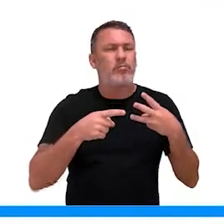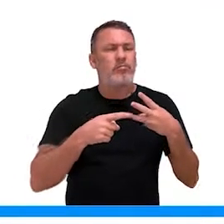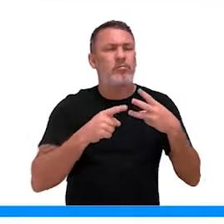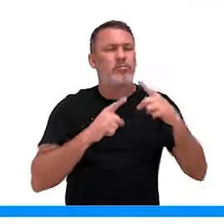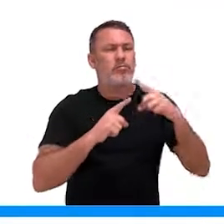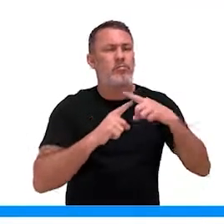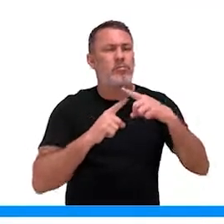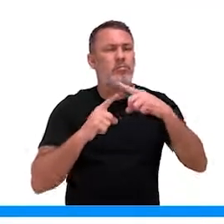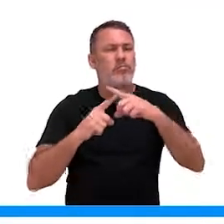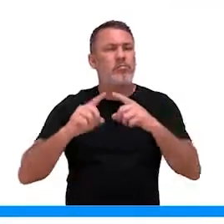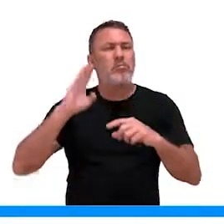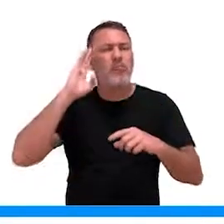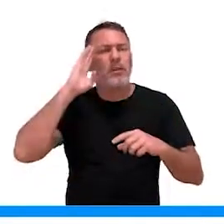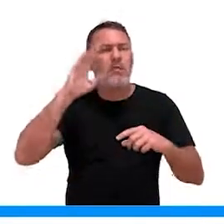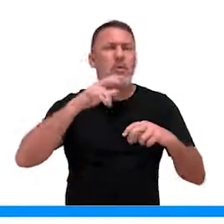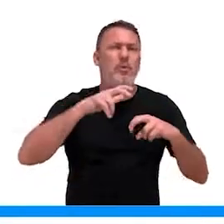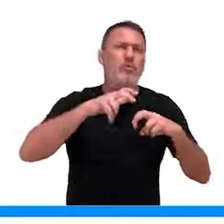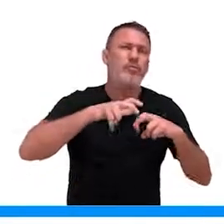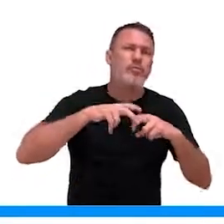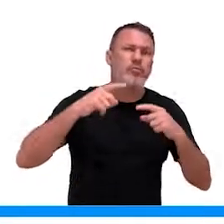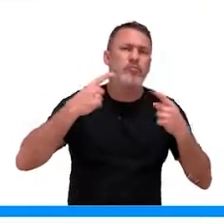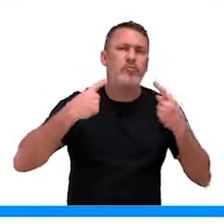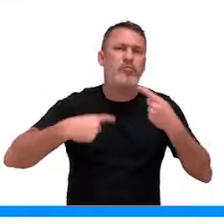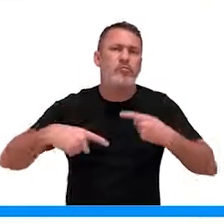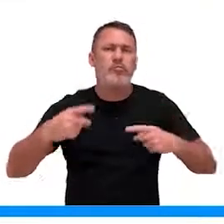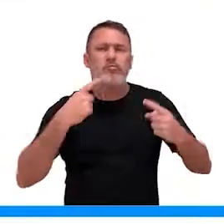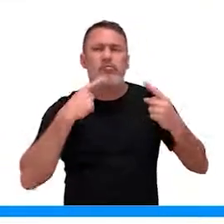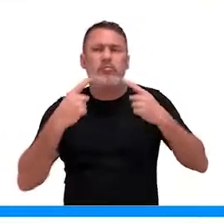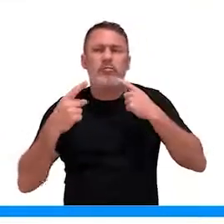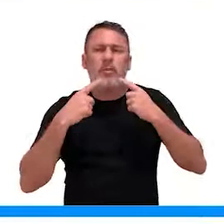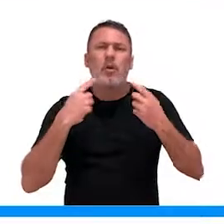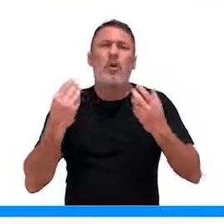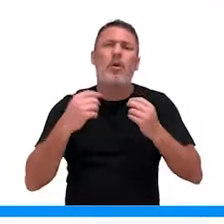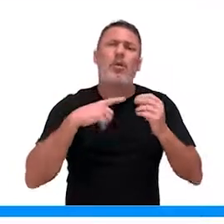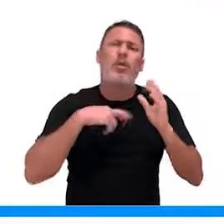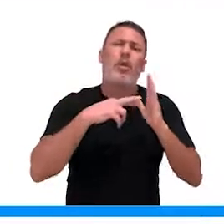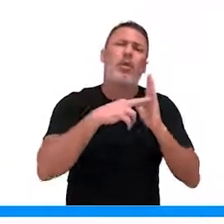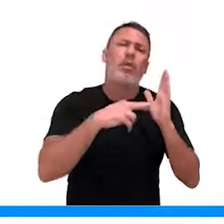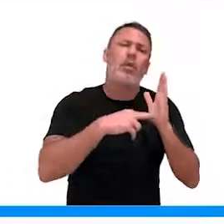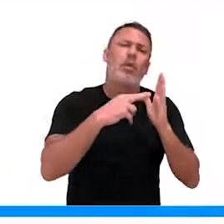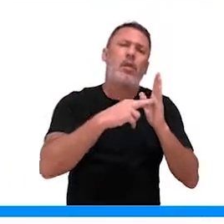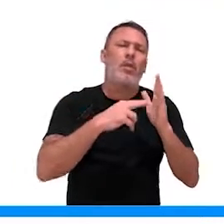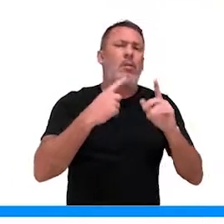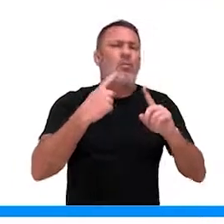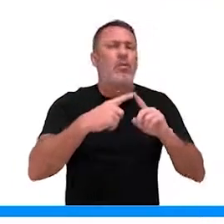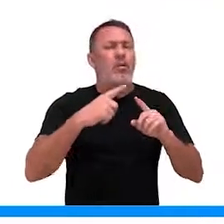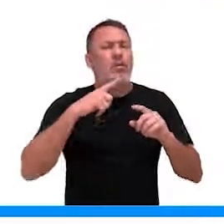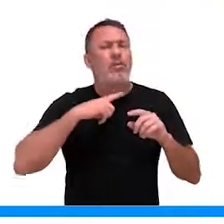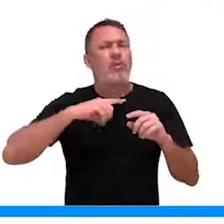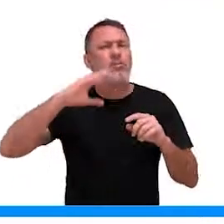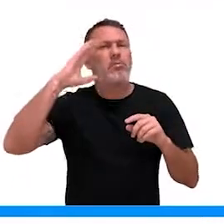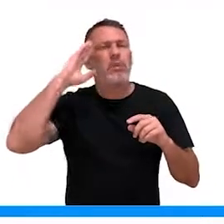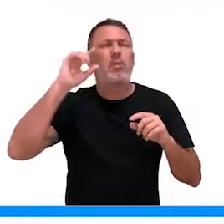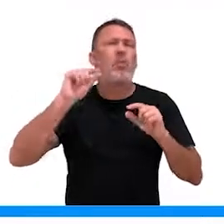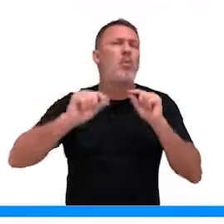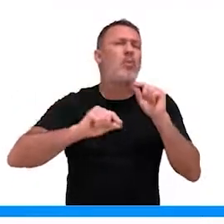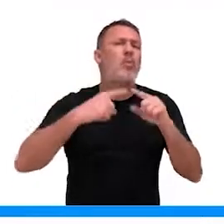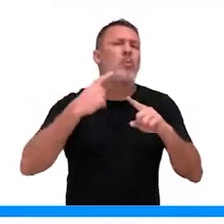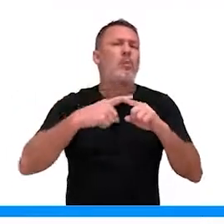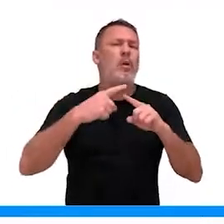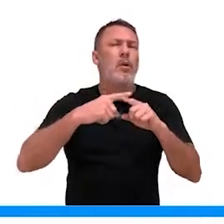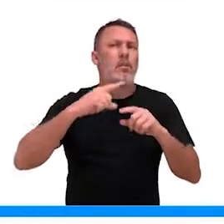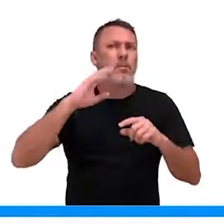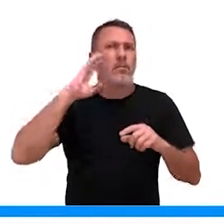principais, claro, discutidos e apresentados hoje, seus critérios, o que eles levam em consideração, ou seja, a